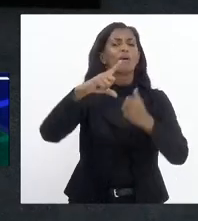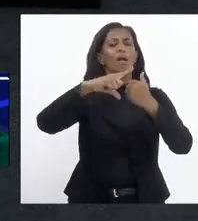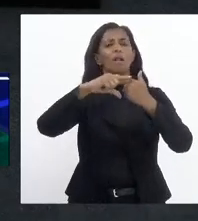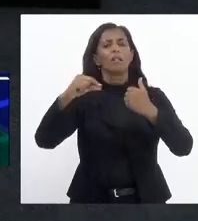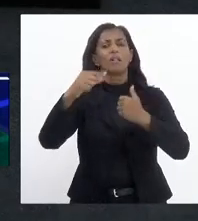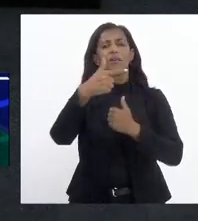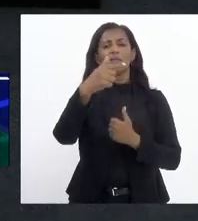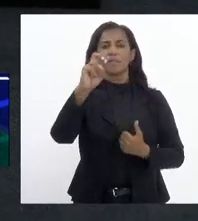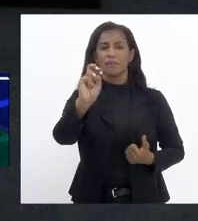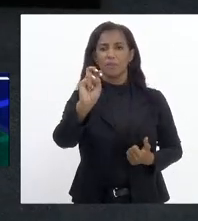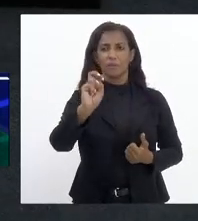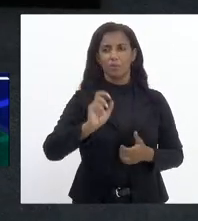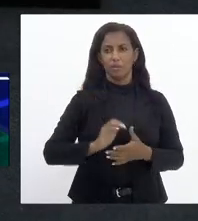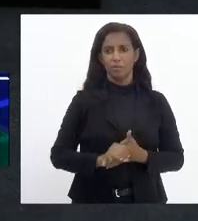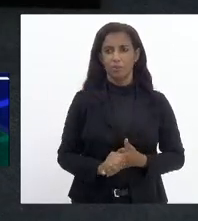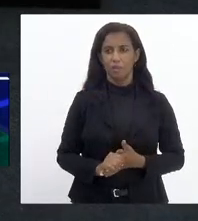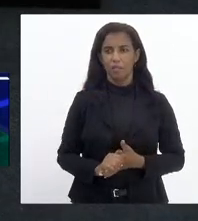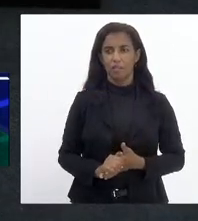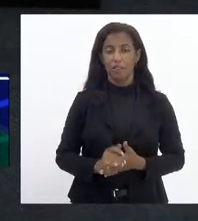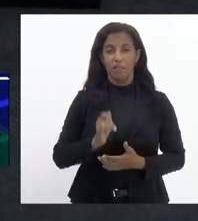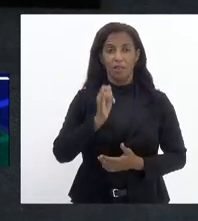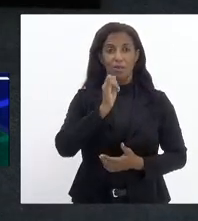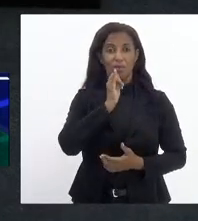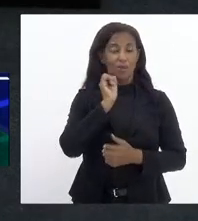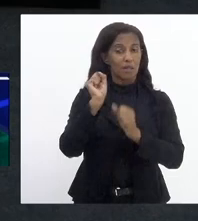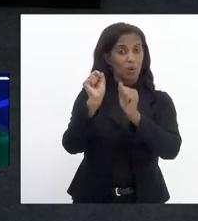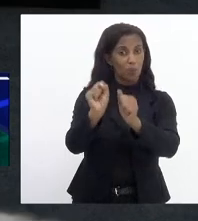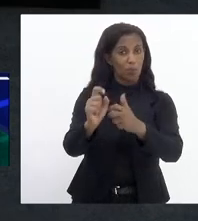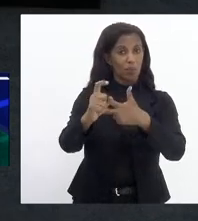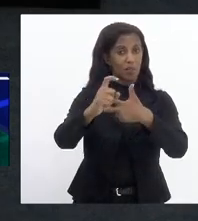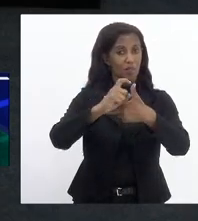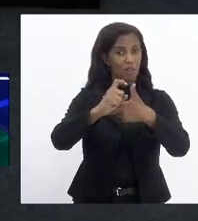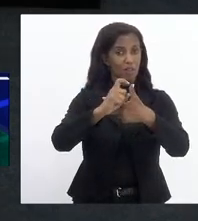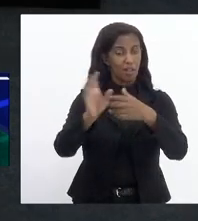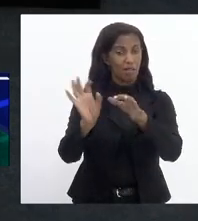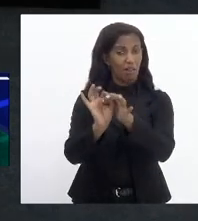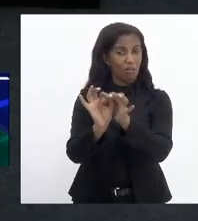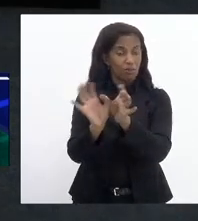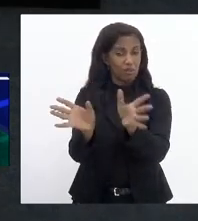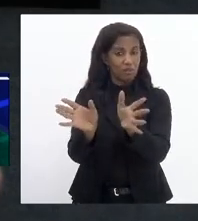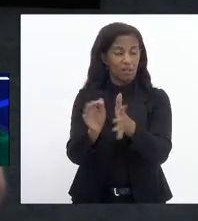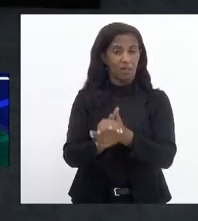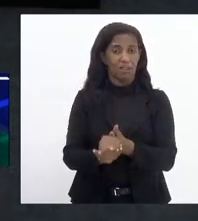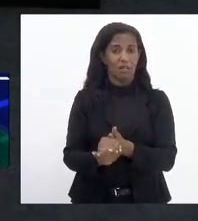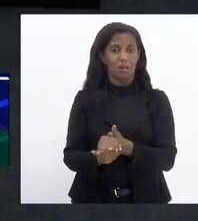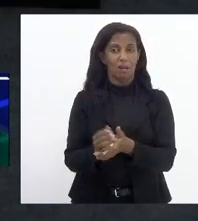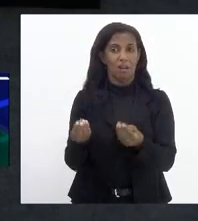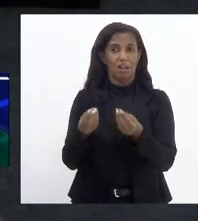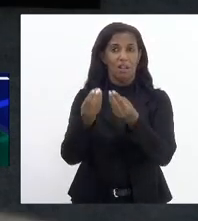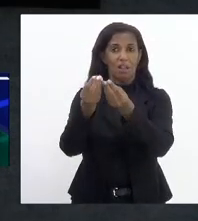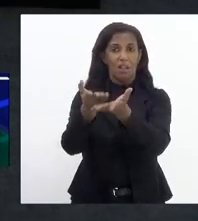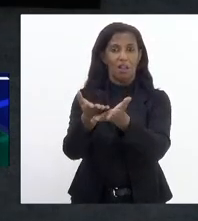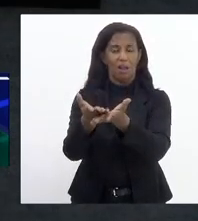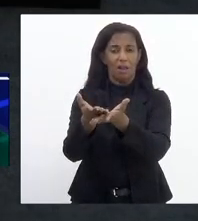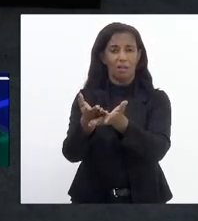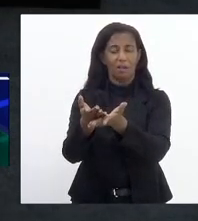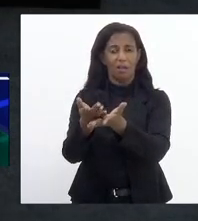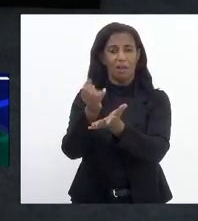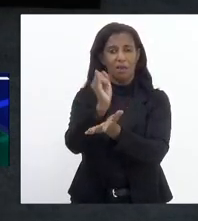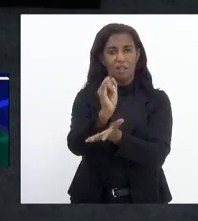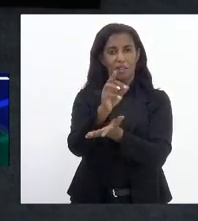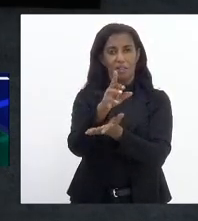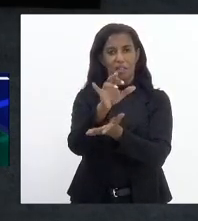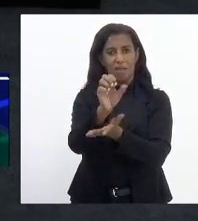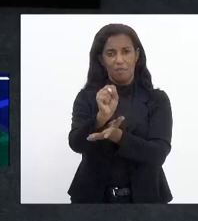presidente? Fica o poder ao executivo autorizado a conceder isenção de ICMS